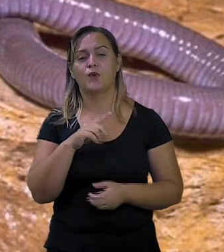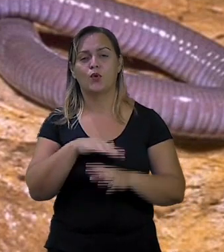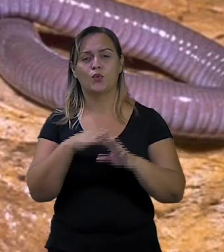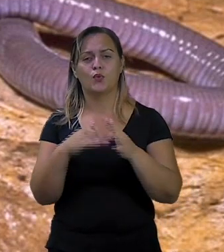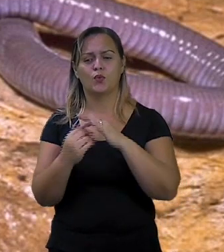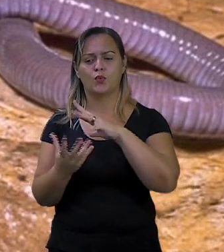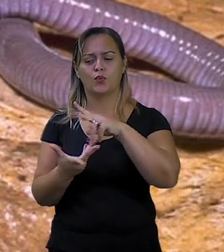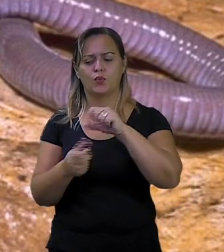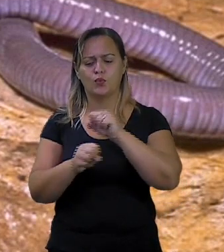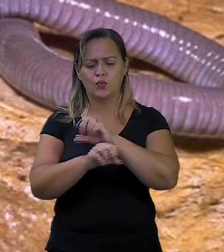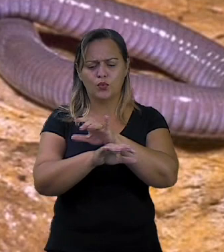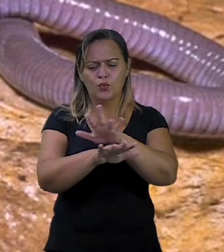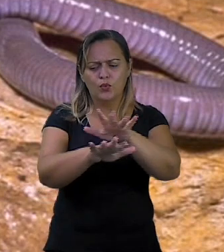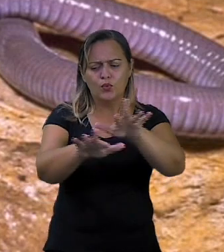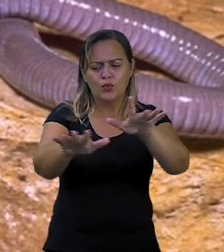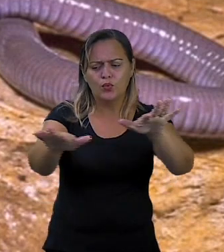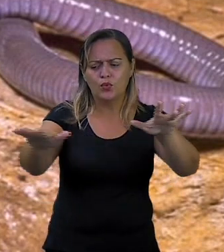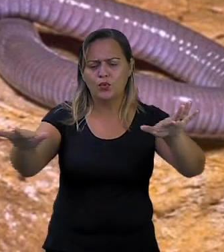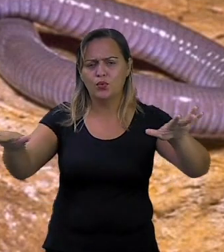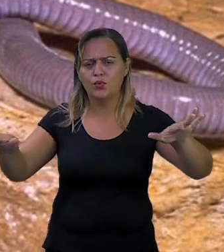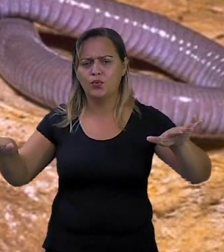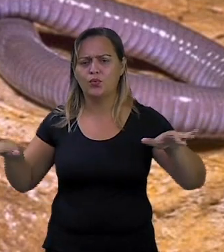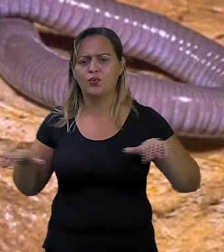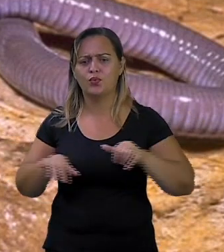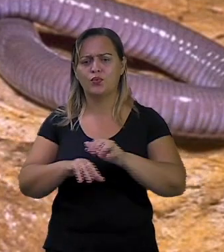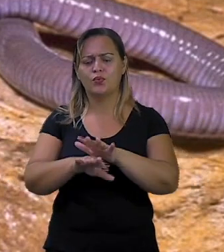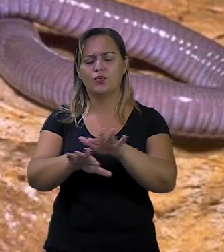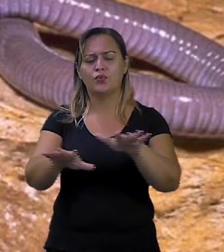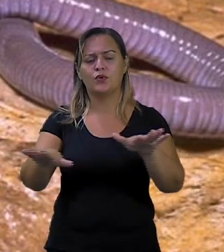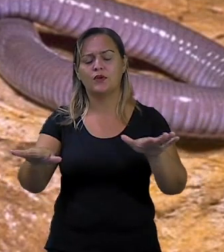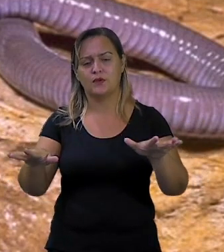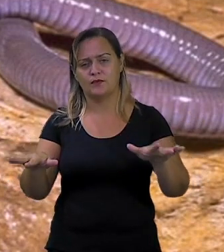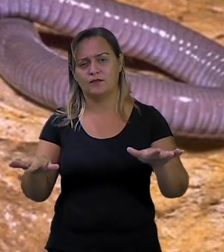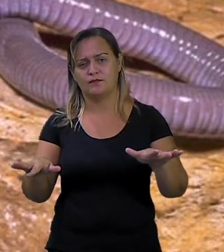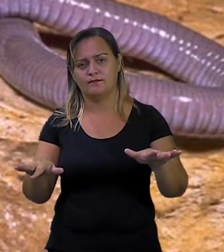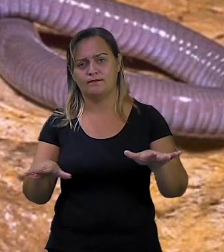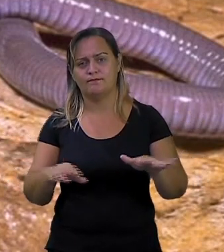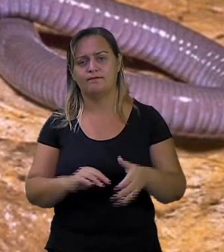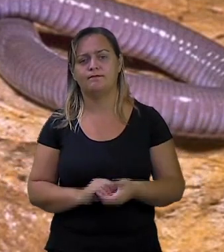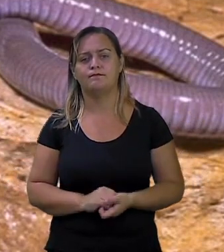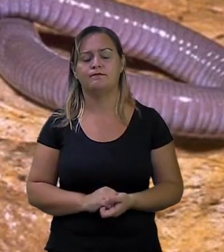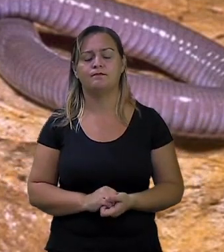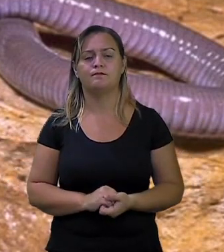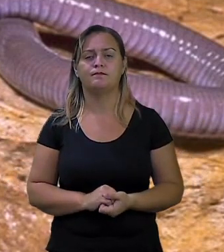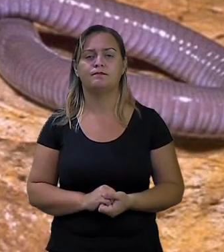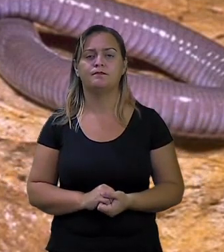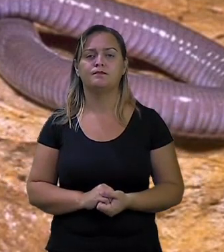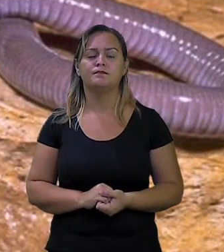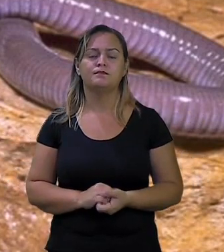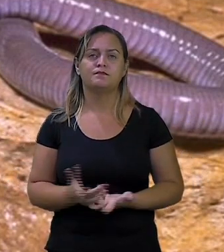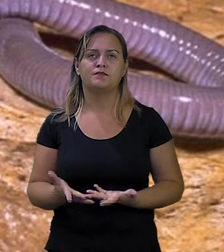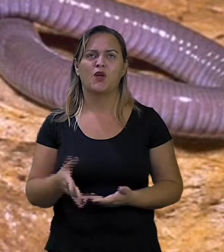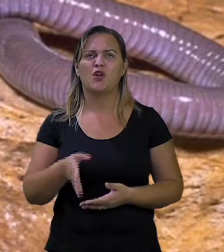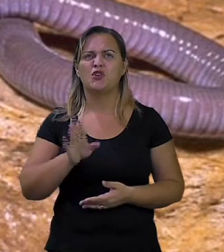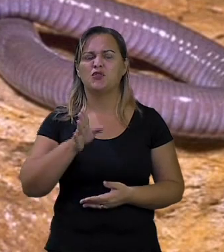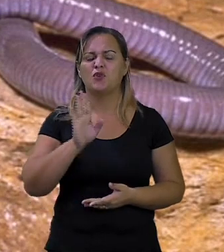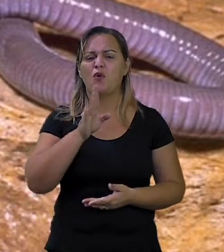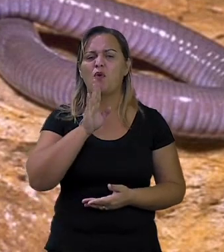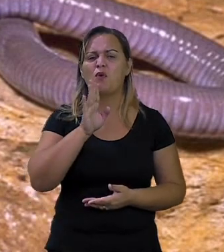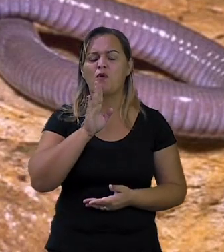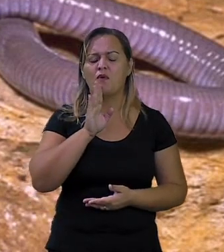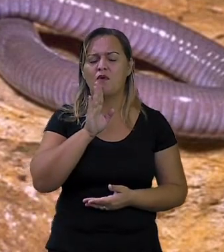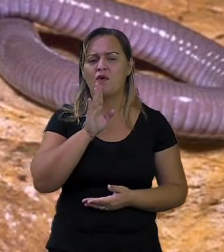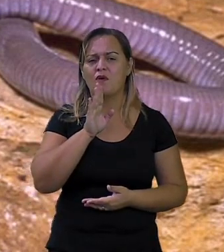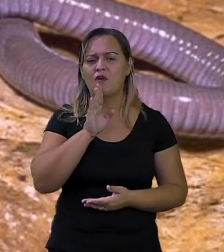de acordo com a literatura eles são conhecidos mais ou menos por volta de cinco